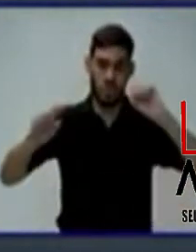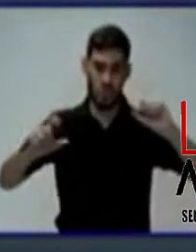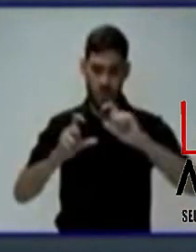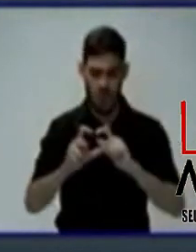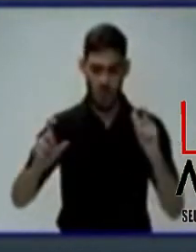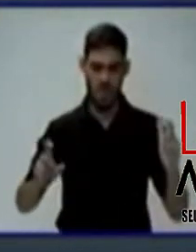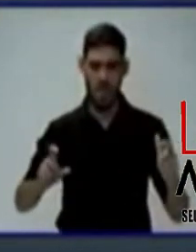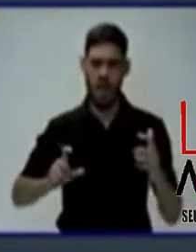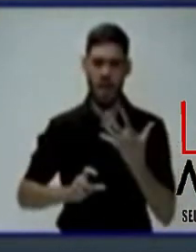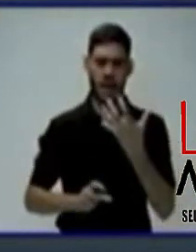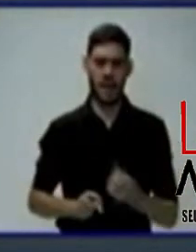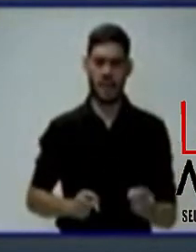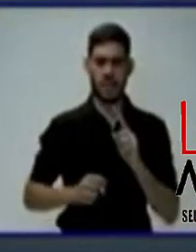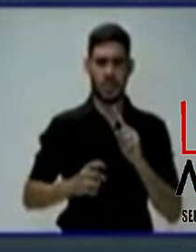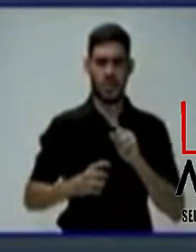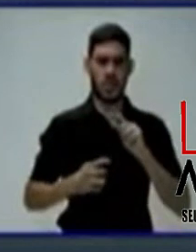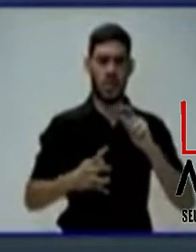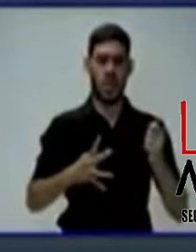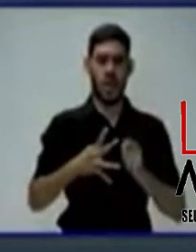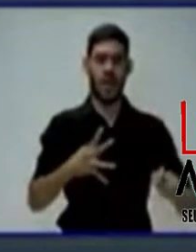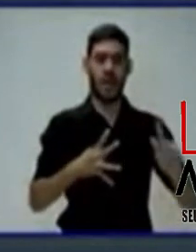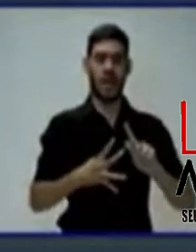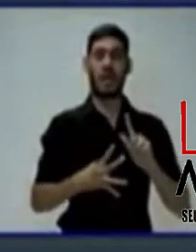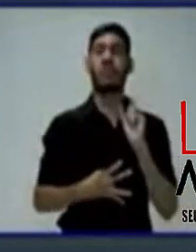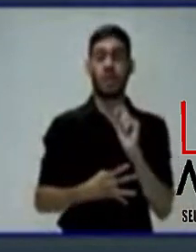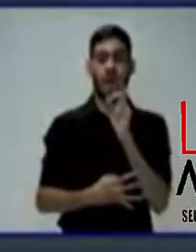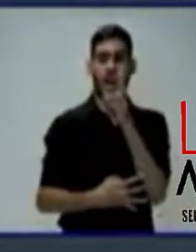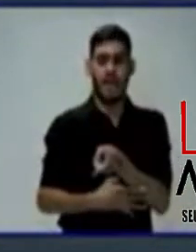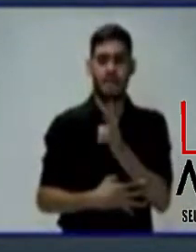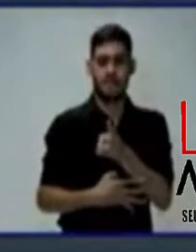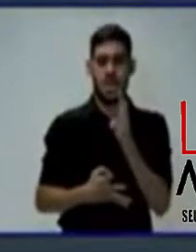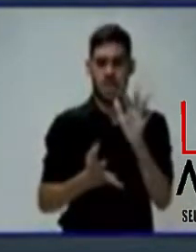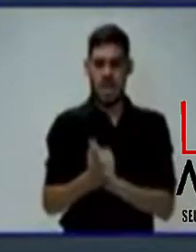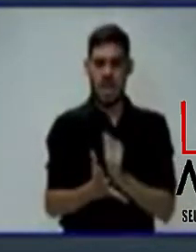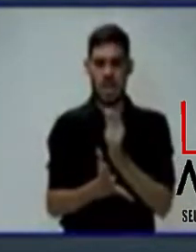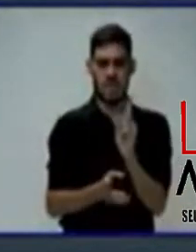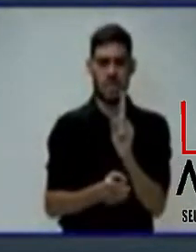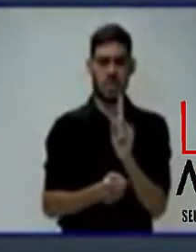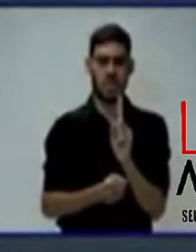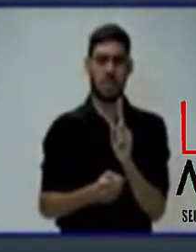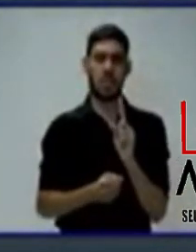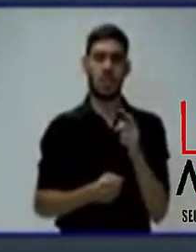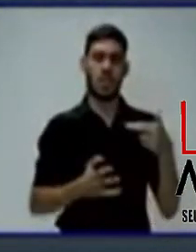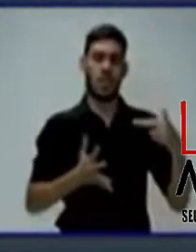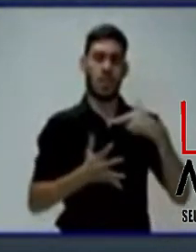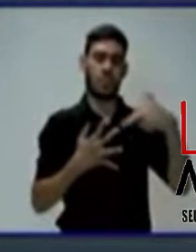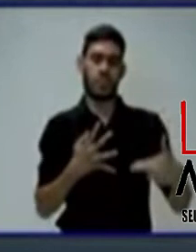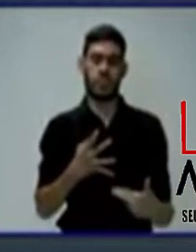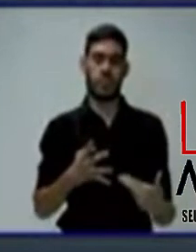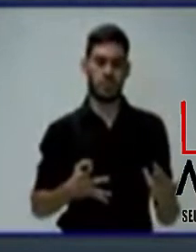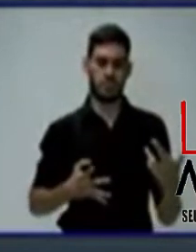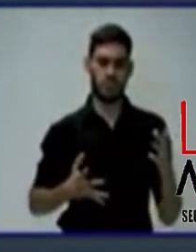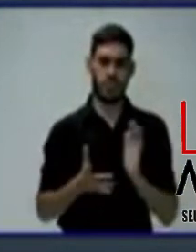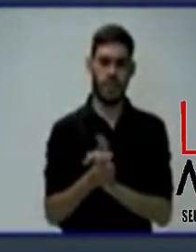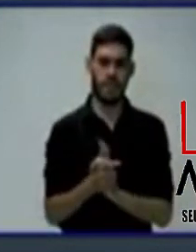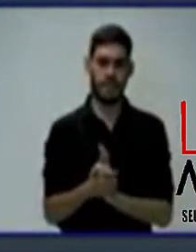unanimidade, negou provimento ao agravo interno para manter o indeferimento do registro de candidatura do recorrente,